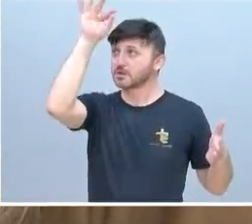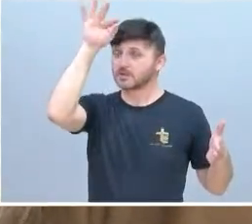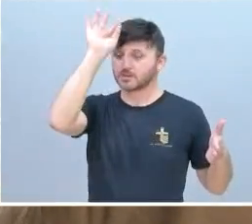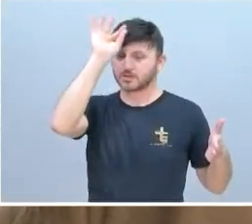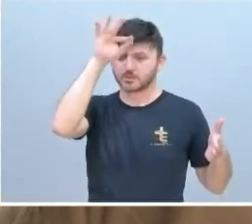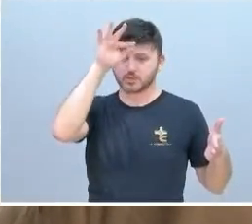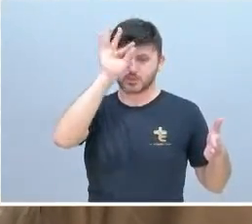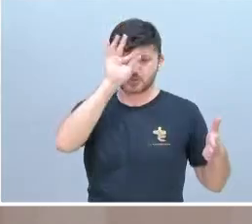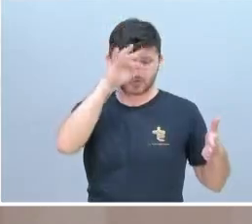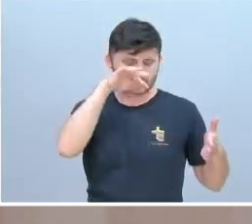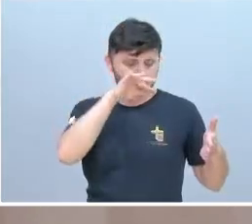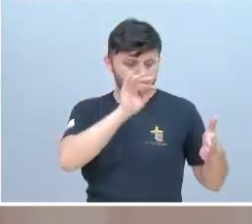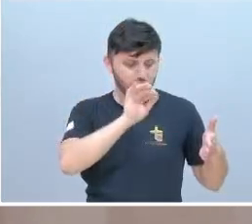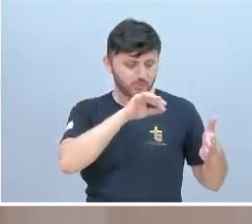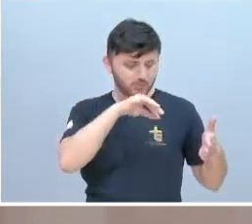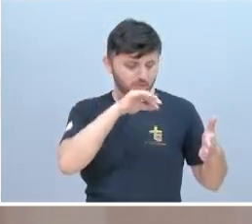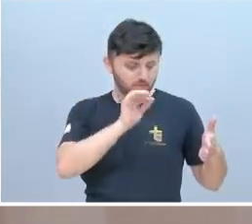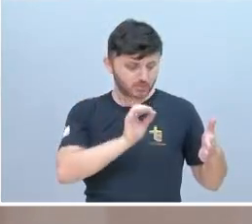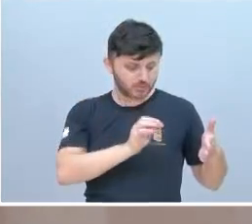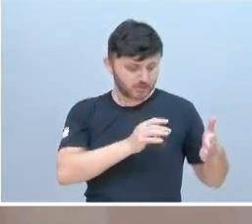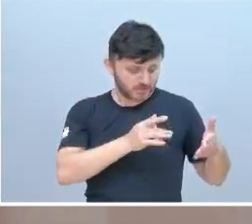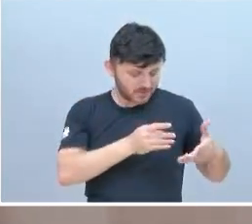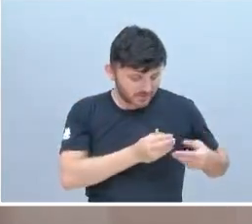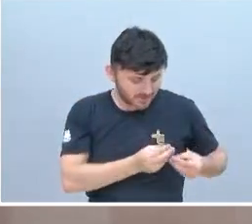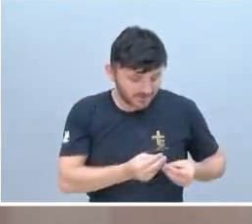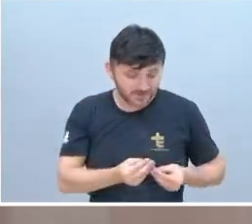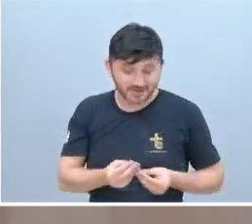de todo o meu coração,